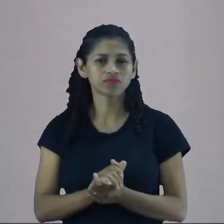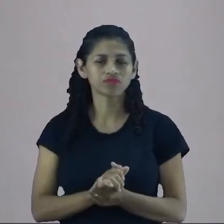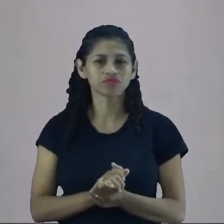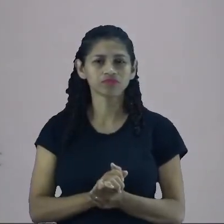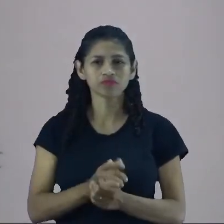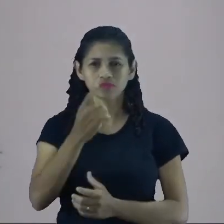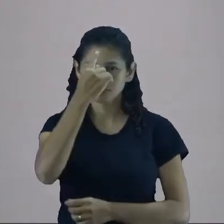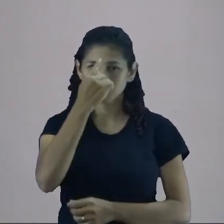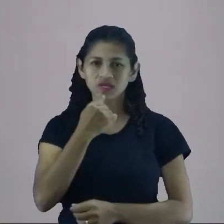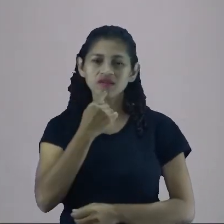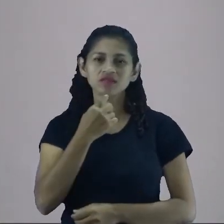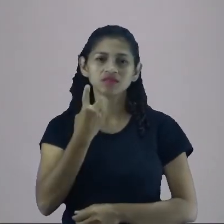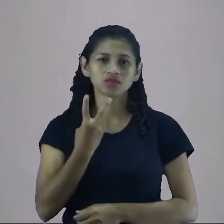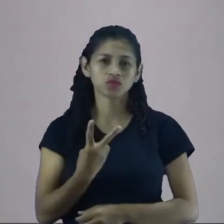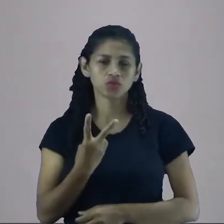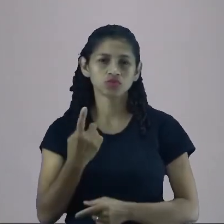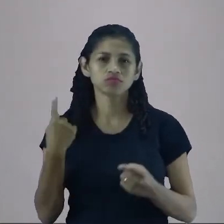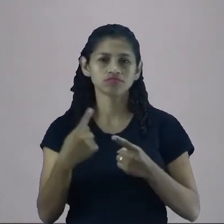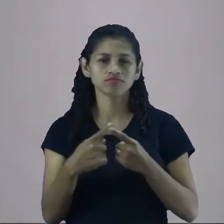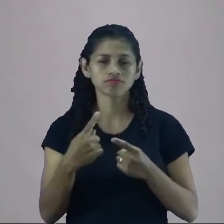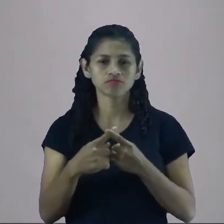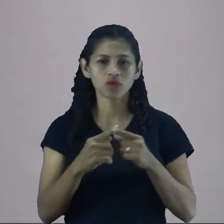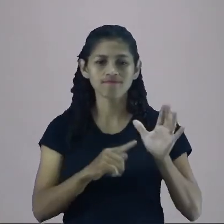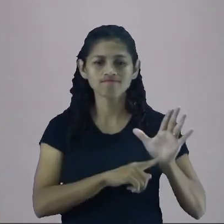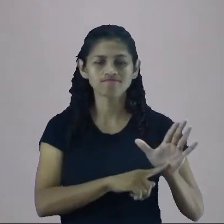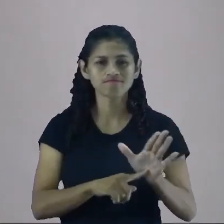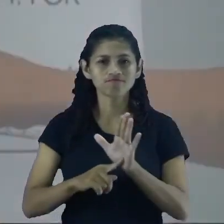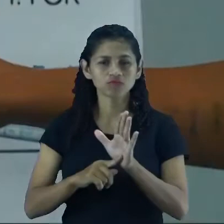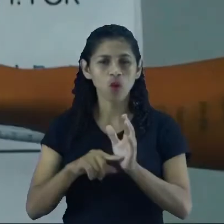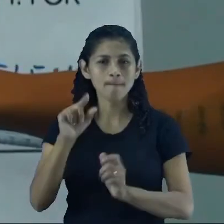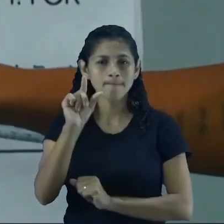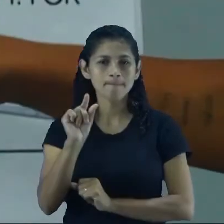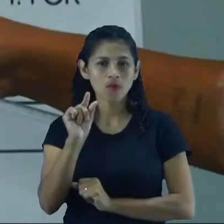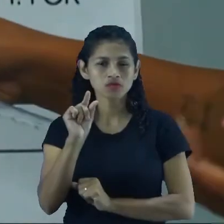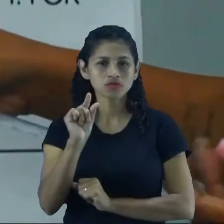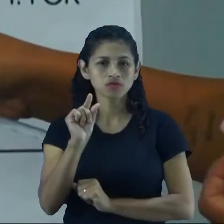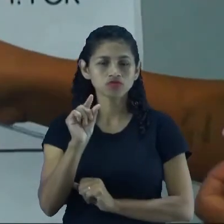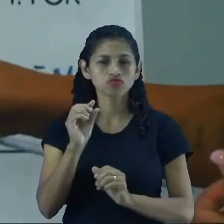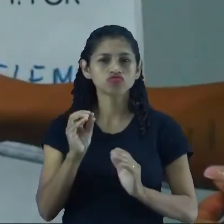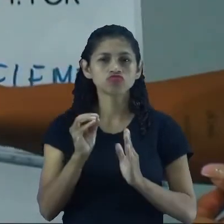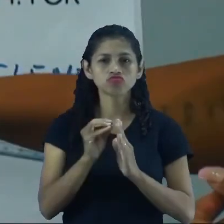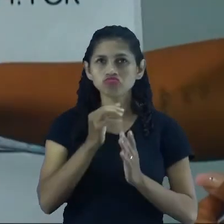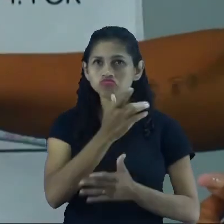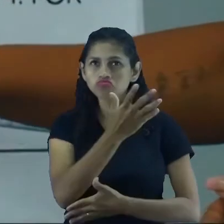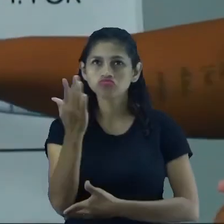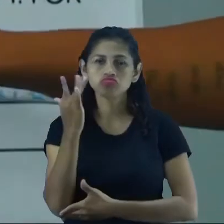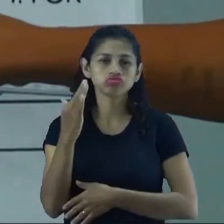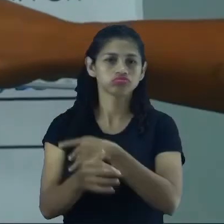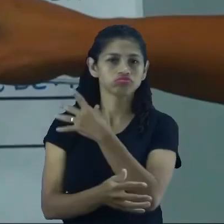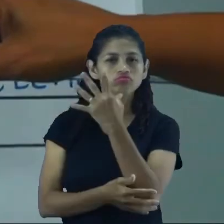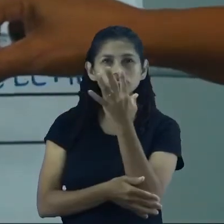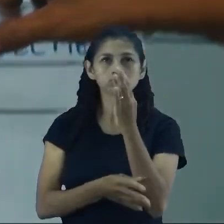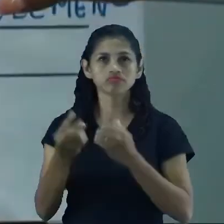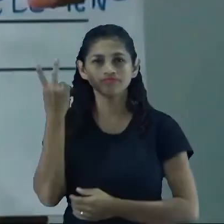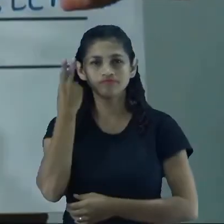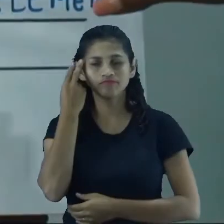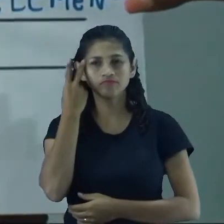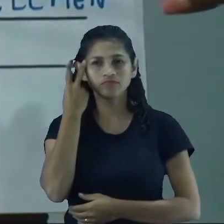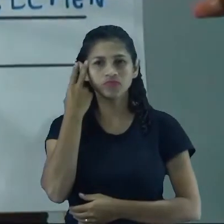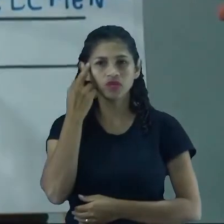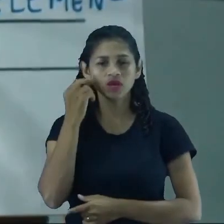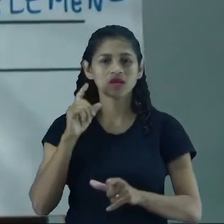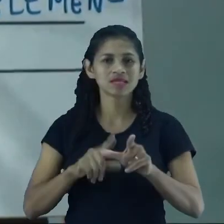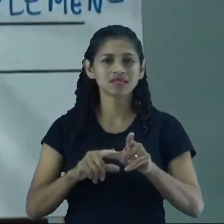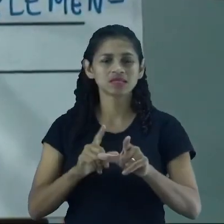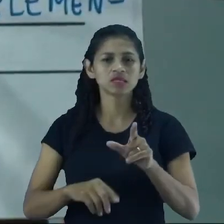aqui. Pois apresenta poucos elementos naturais. E na letra C, é até uma pergunta bem parecida, qual paisagem sofreu